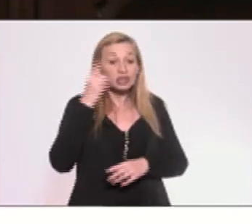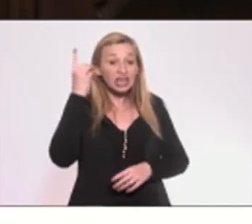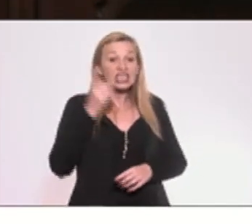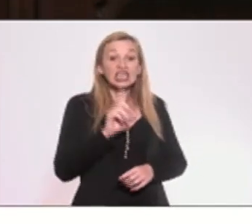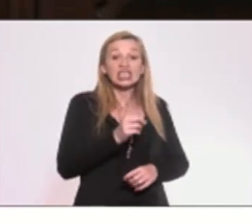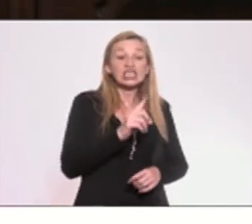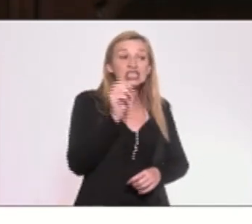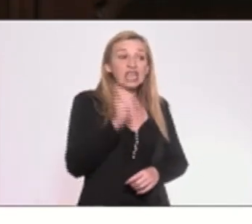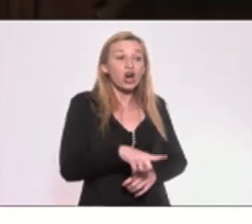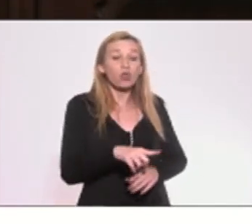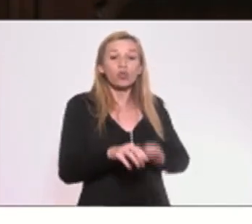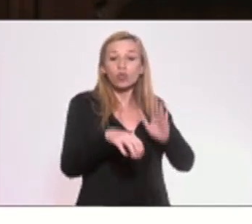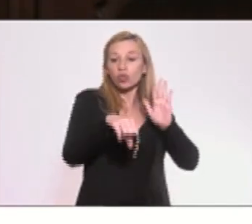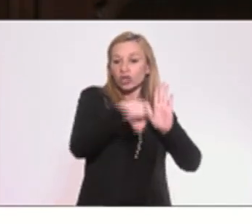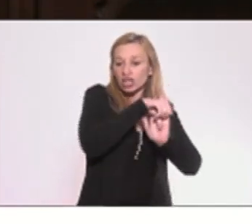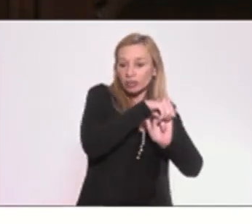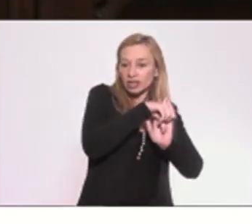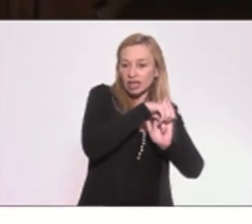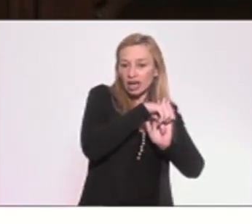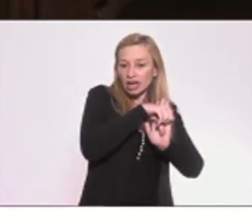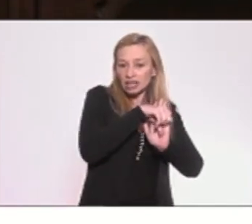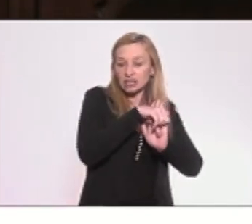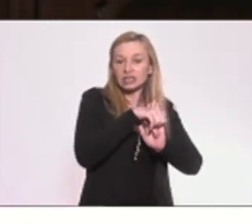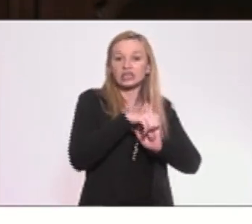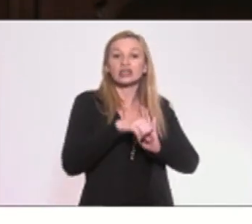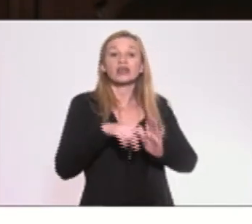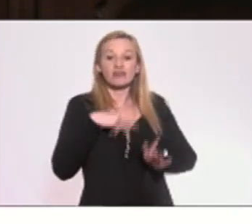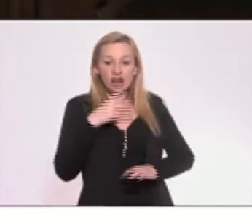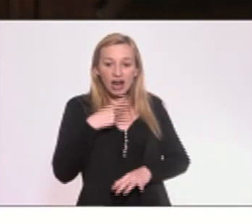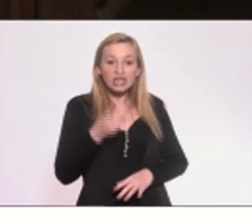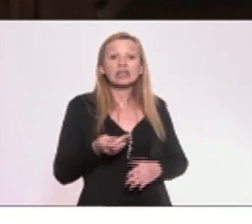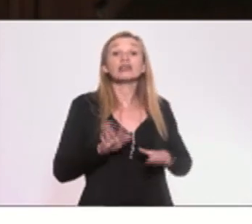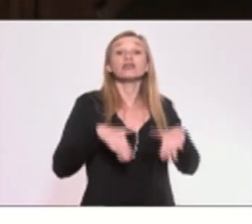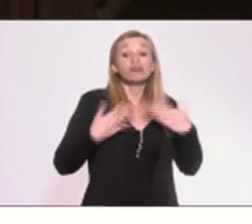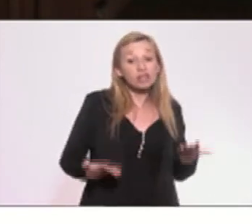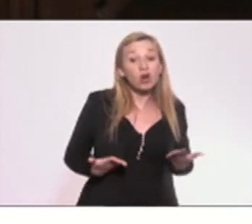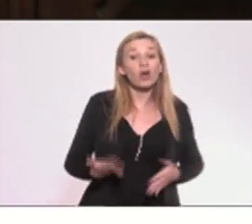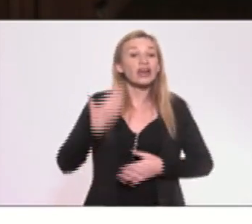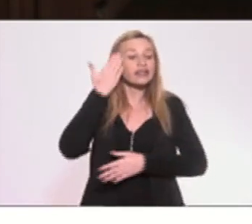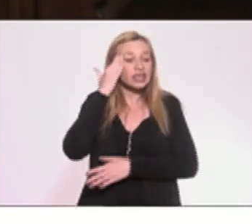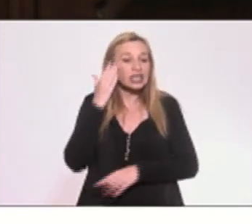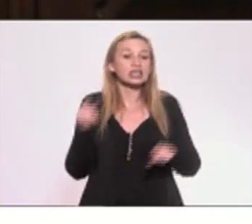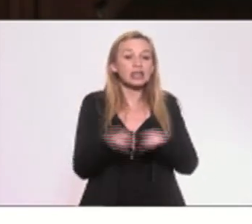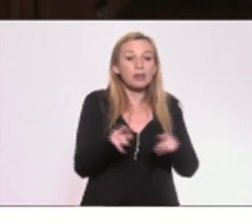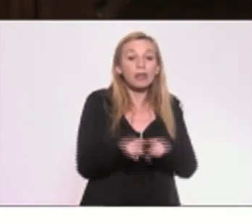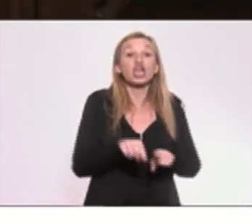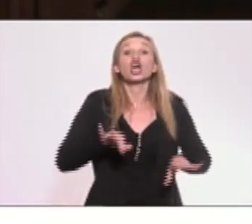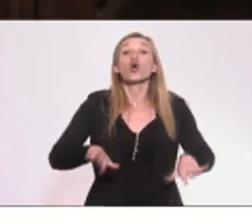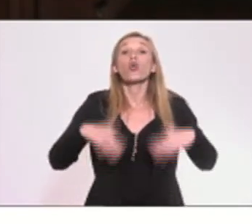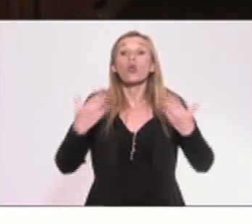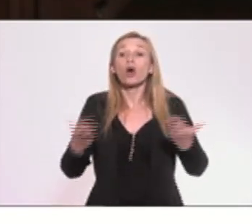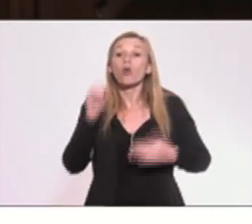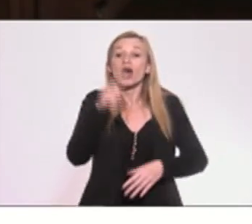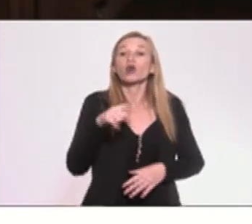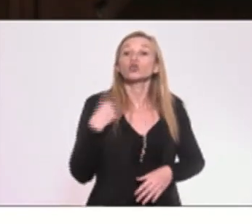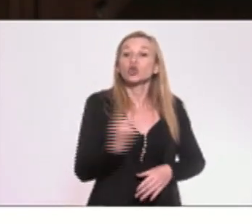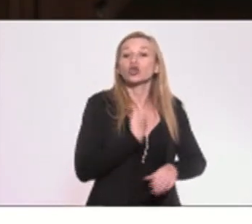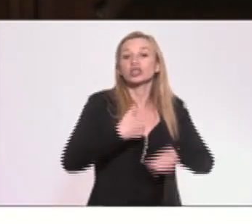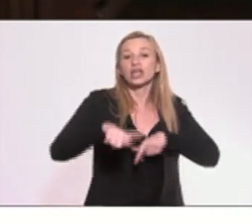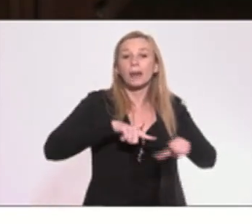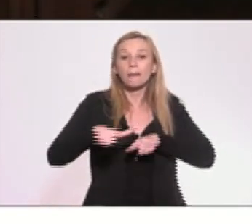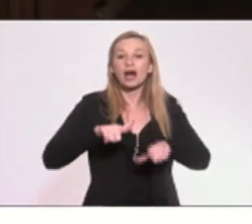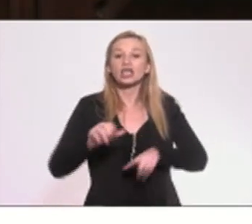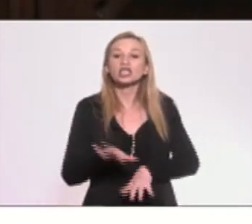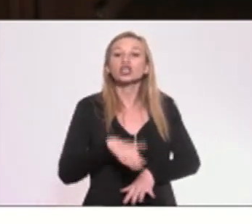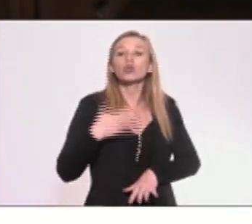questões criminais propriamente ditas. Então, a gente entender também qual é a nossa função